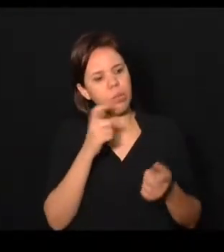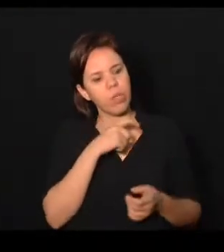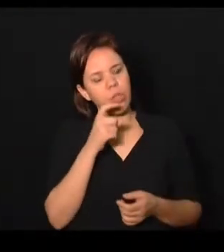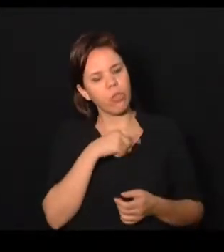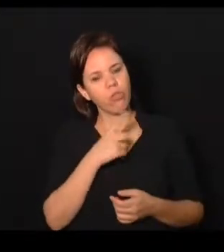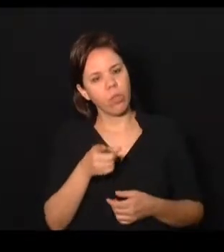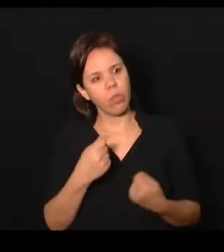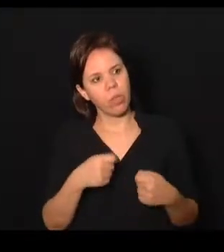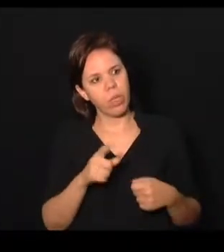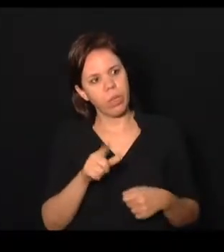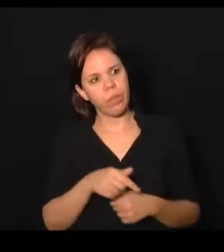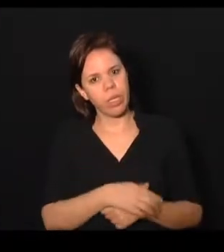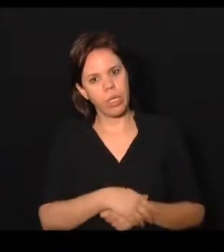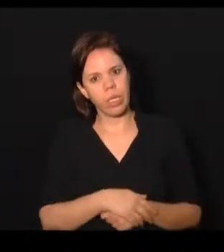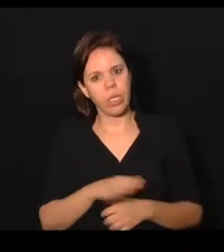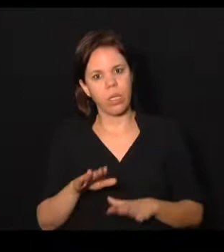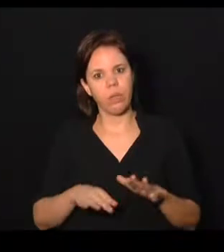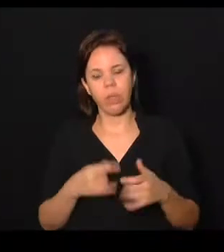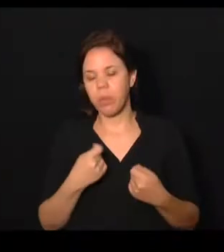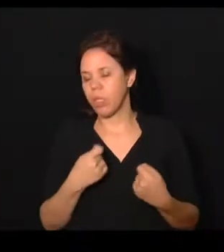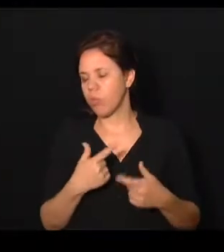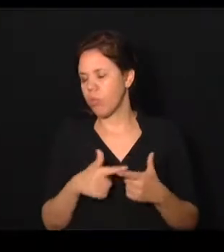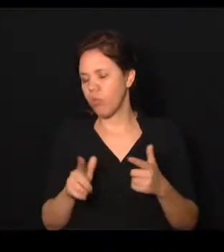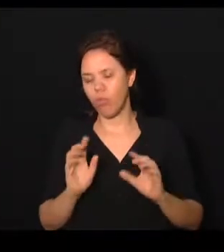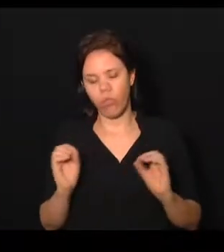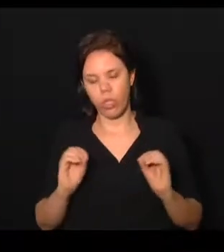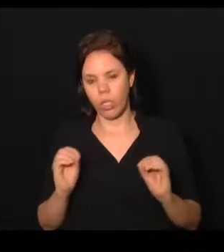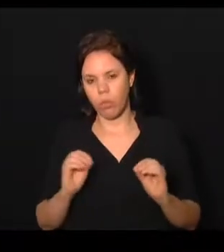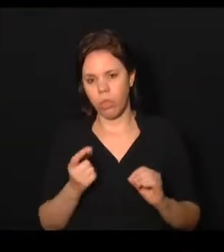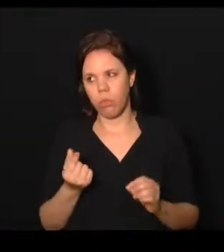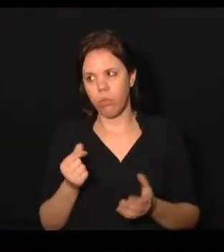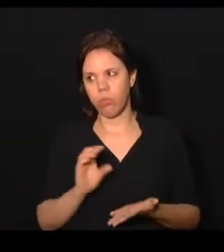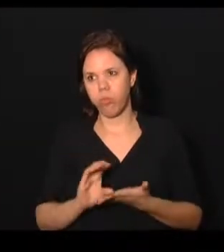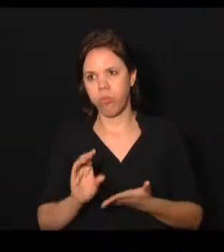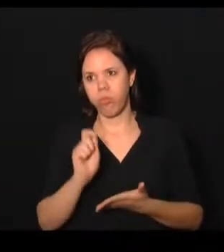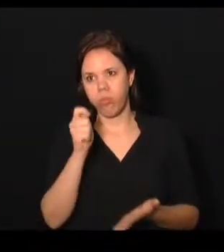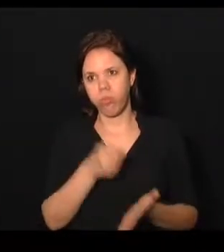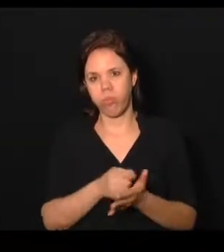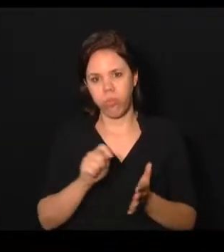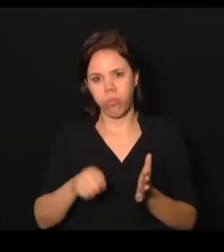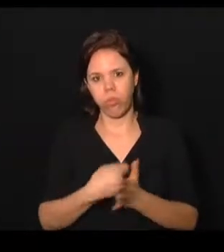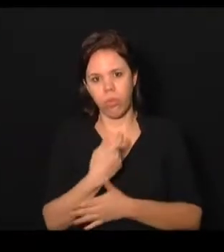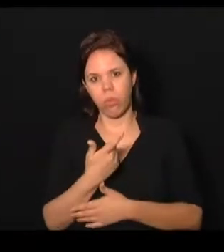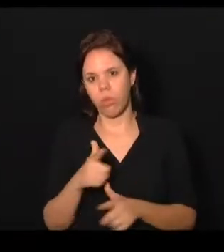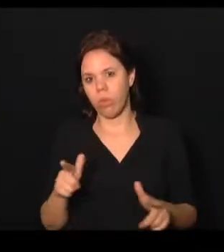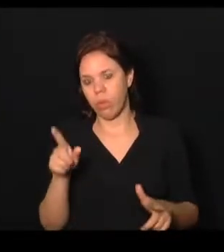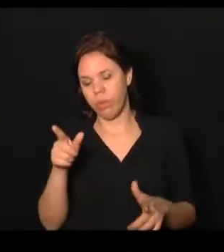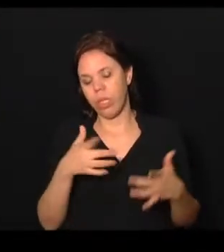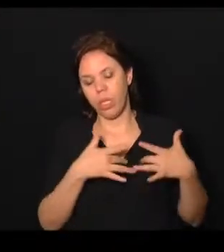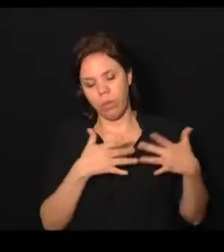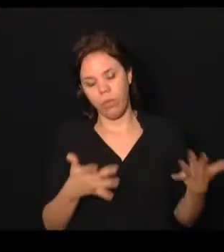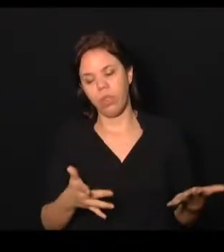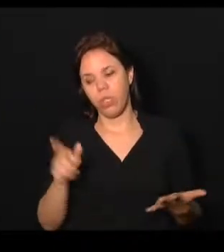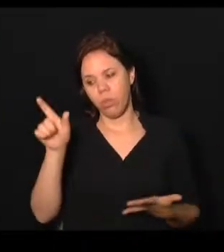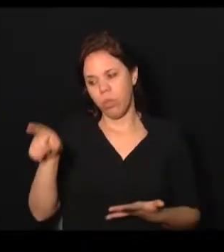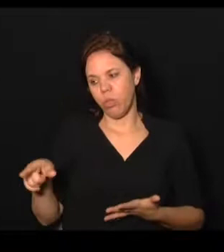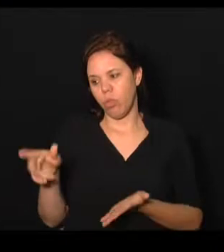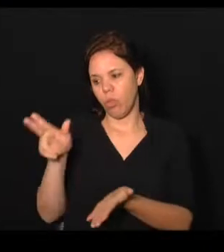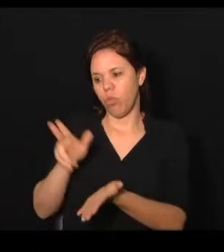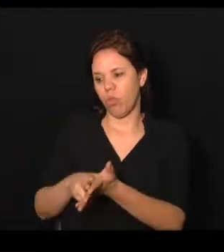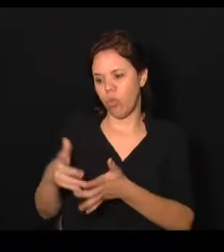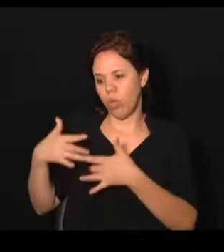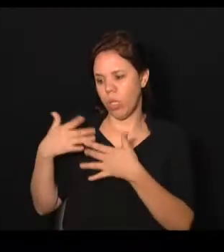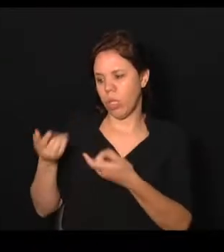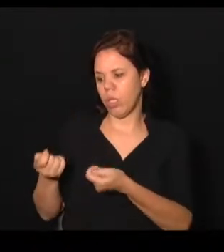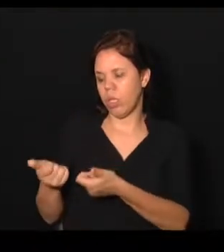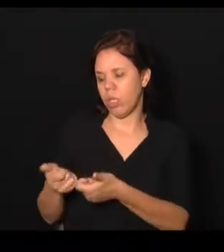precisava daquilo lá, às vezes porque não tinha mesmo dinheiro para fazer a inscrição, né? Então, você não está favorecendo o doador de sangue quando você faz isso.